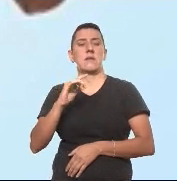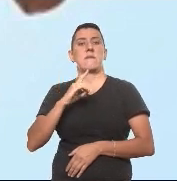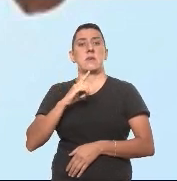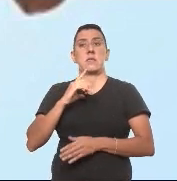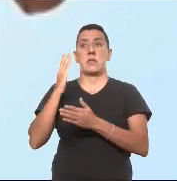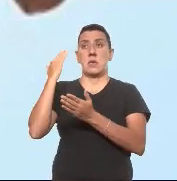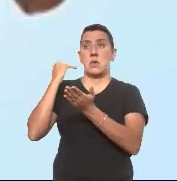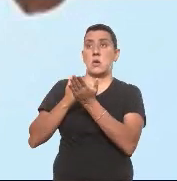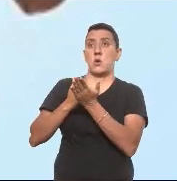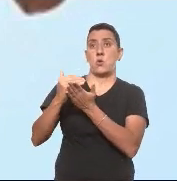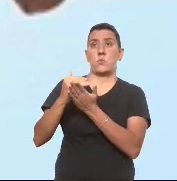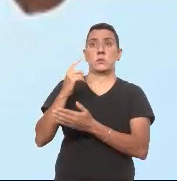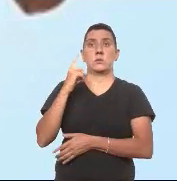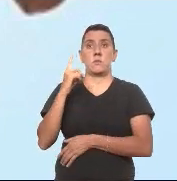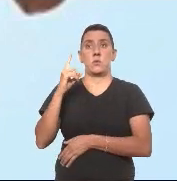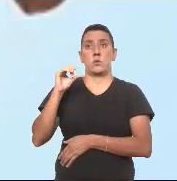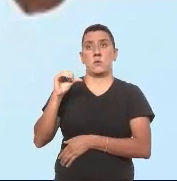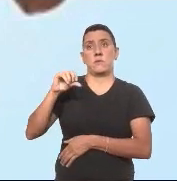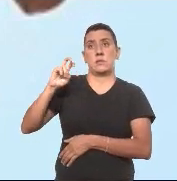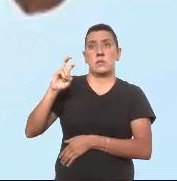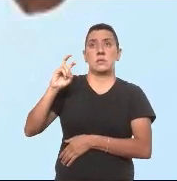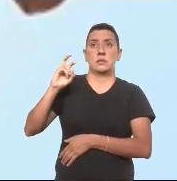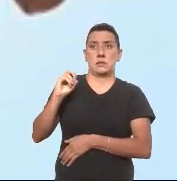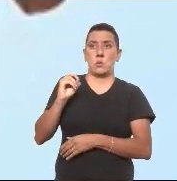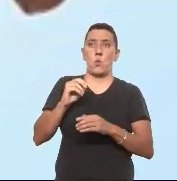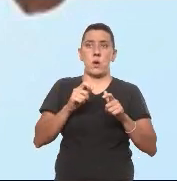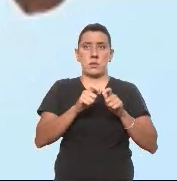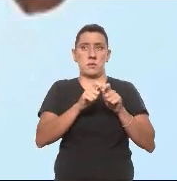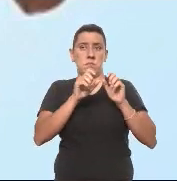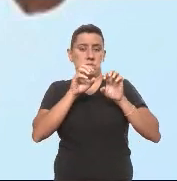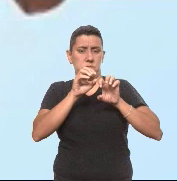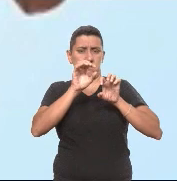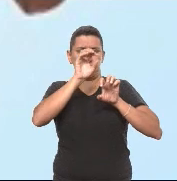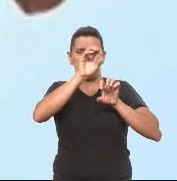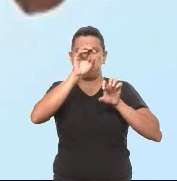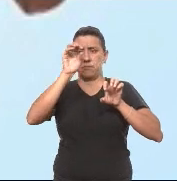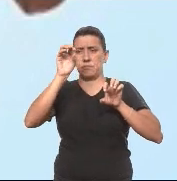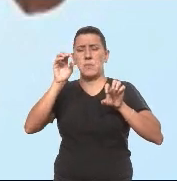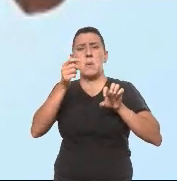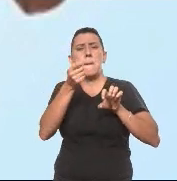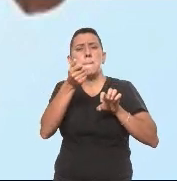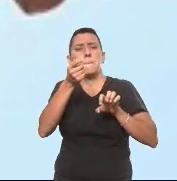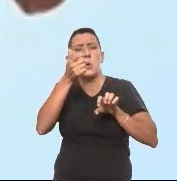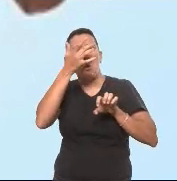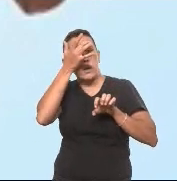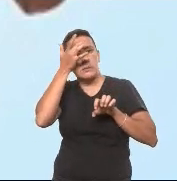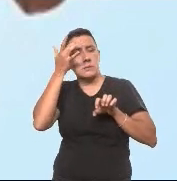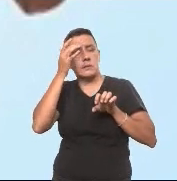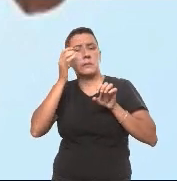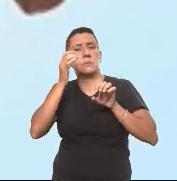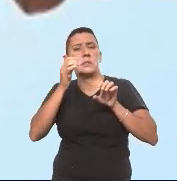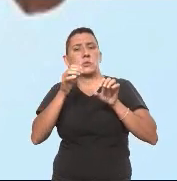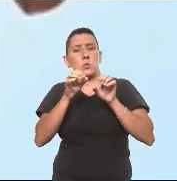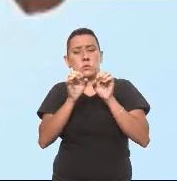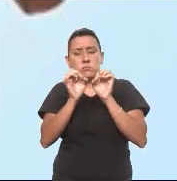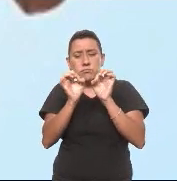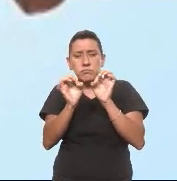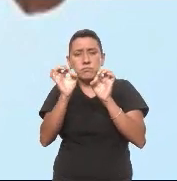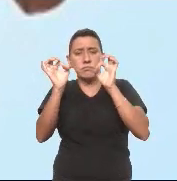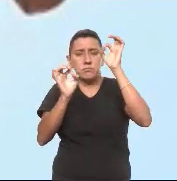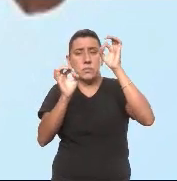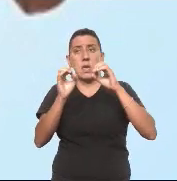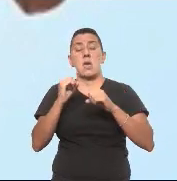75 por cento de concentração né de população nas cidades a gente pode ver que veio um poucas cidades com concentração grande